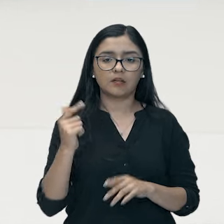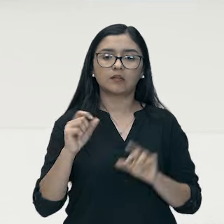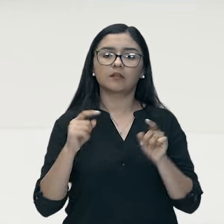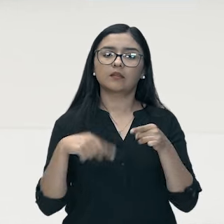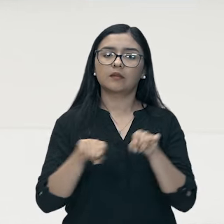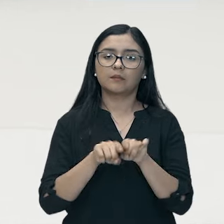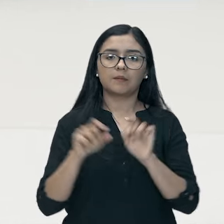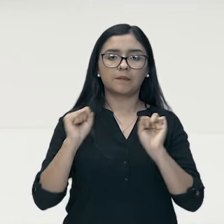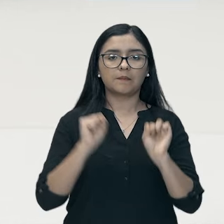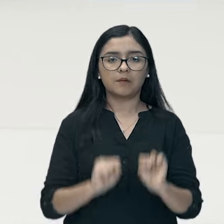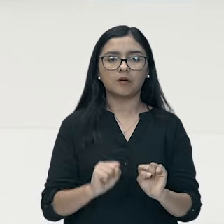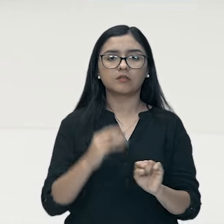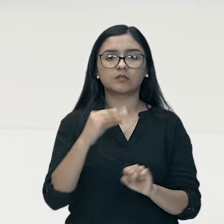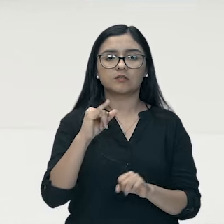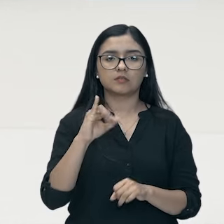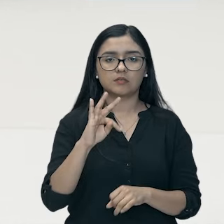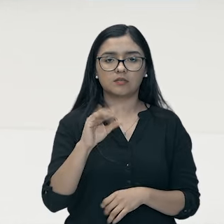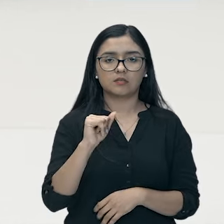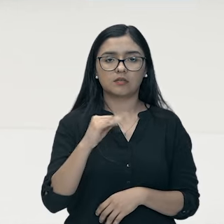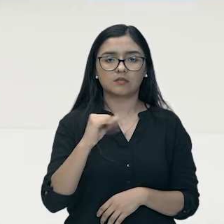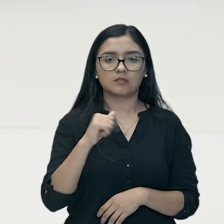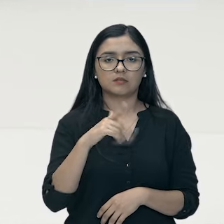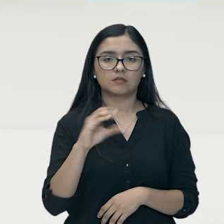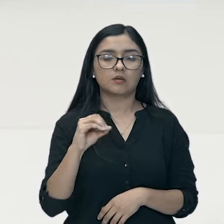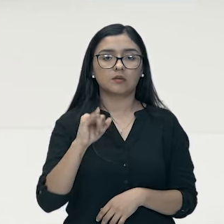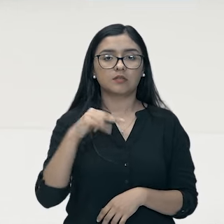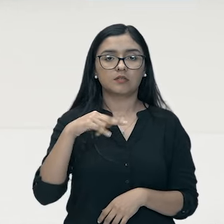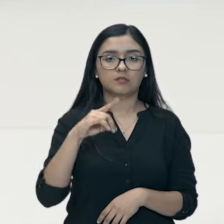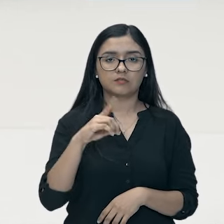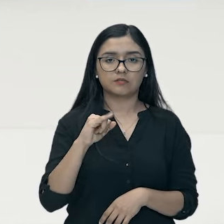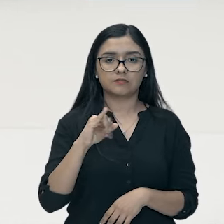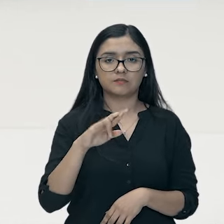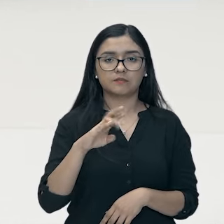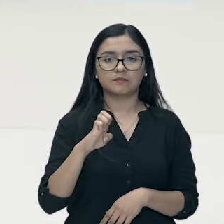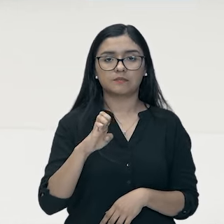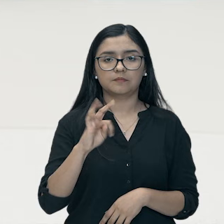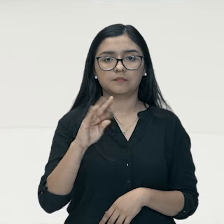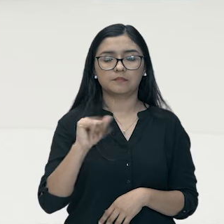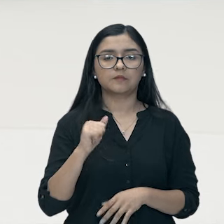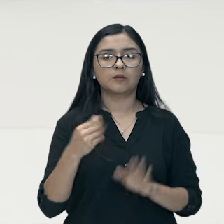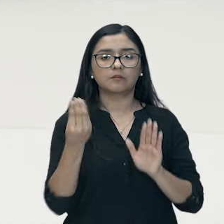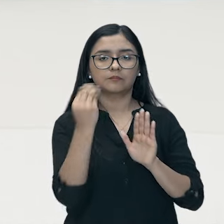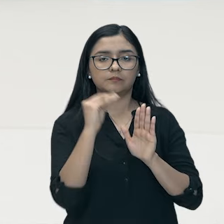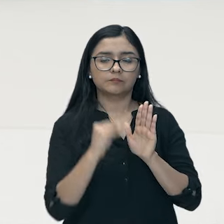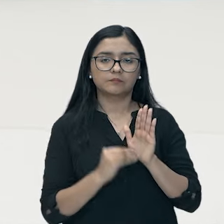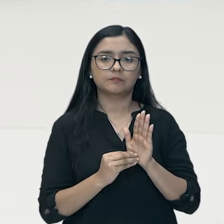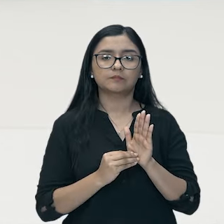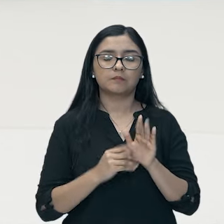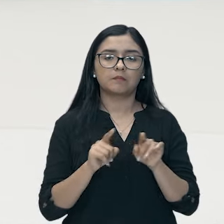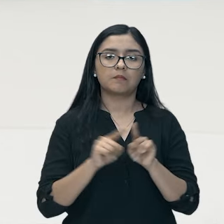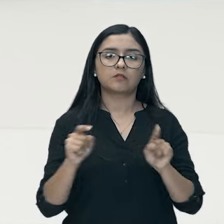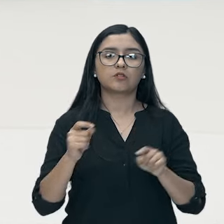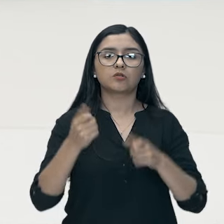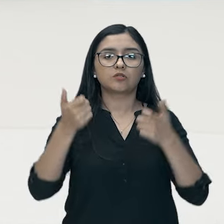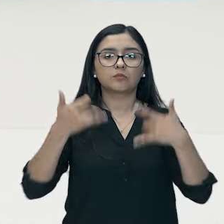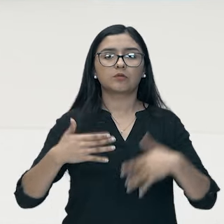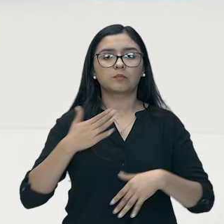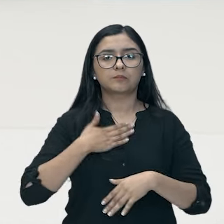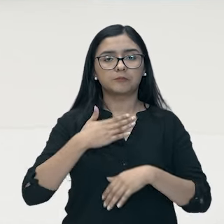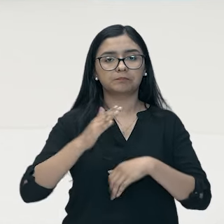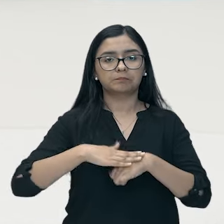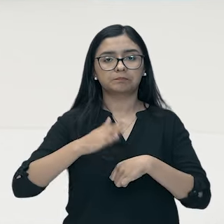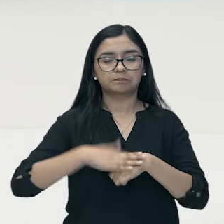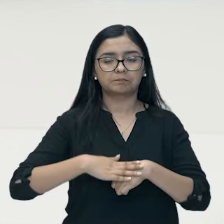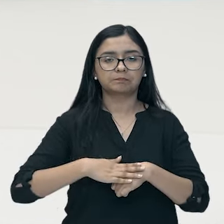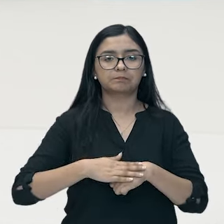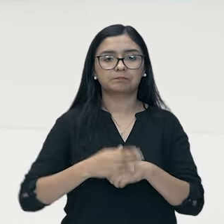em citação a citação indireta que é quando eu menciono o autor mas aí eu explico com as minhas próprias palavras aí